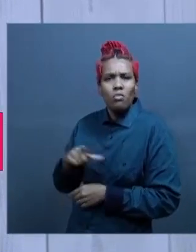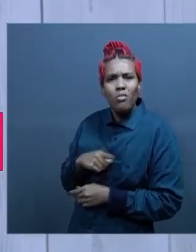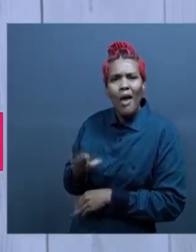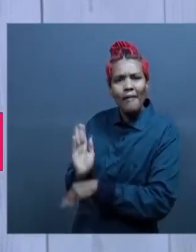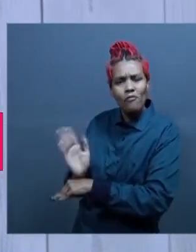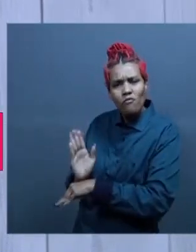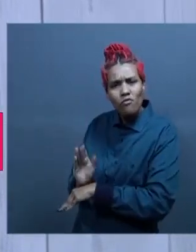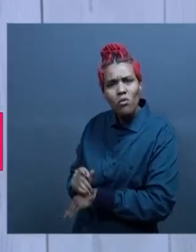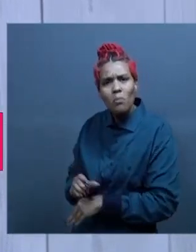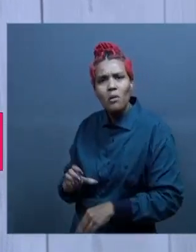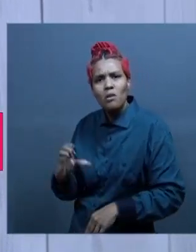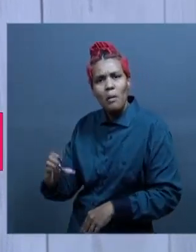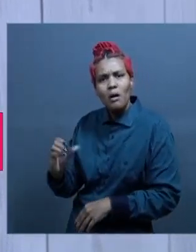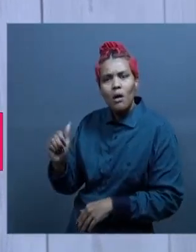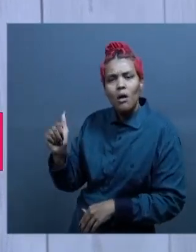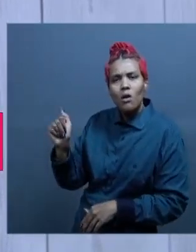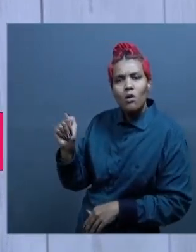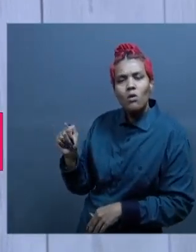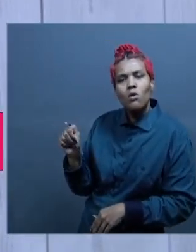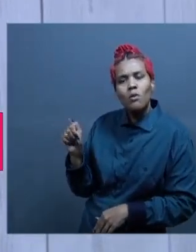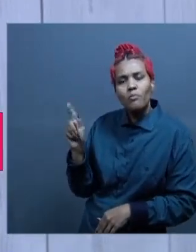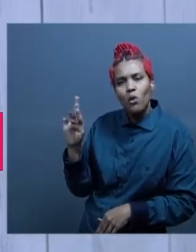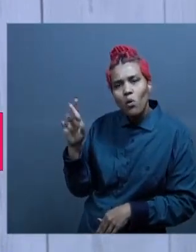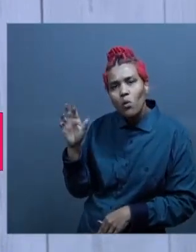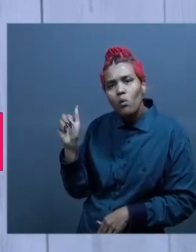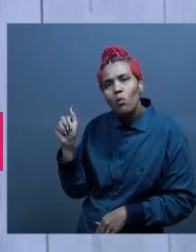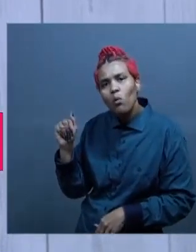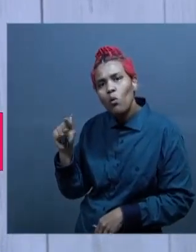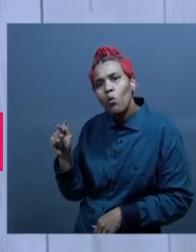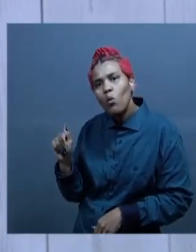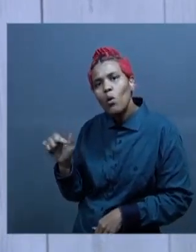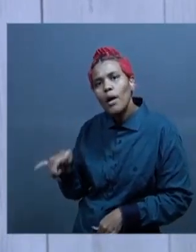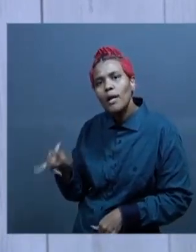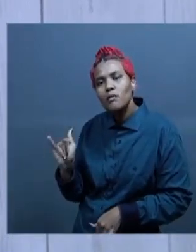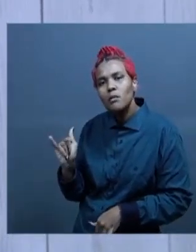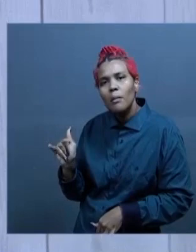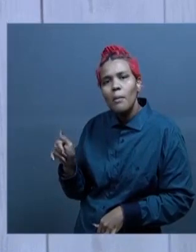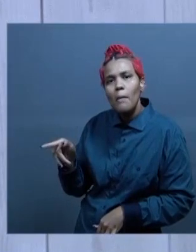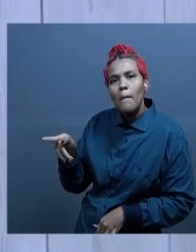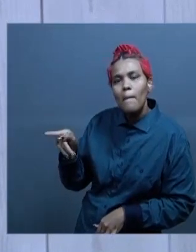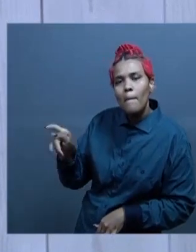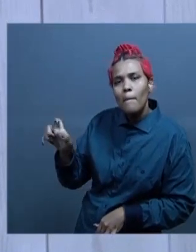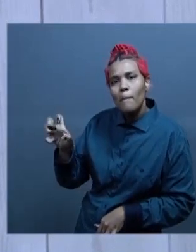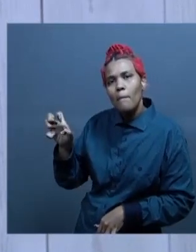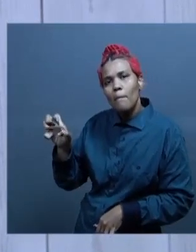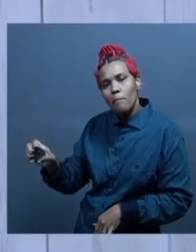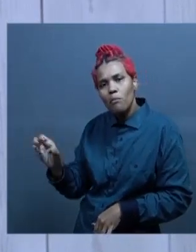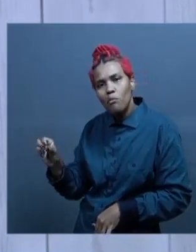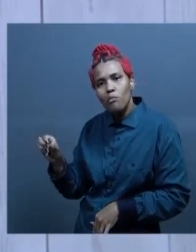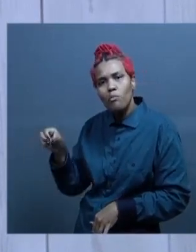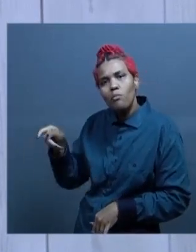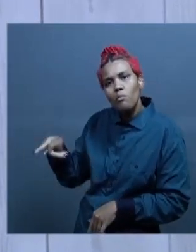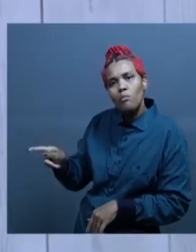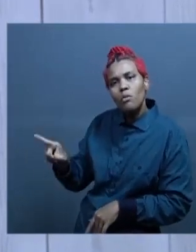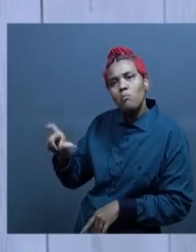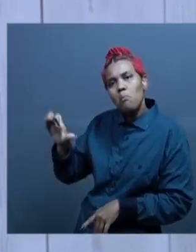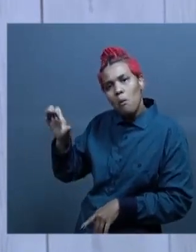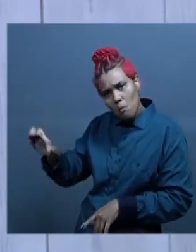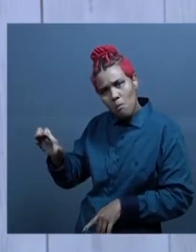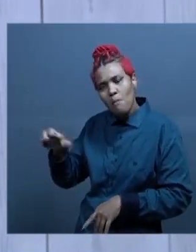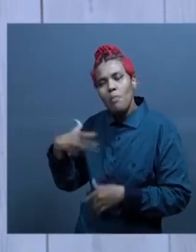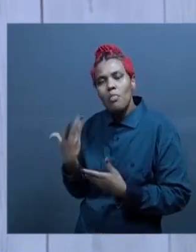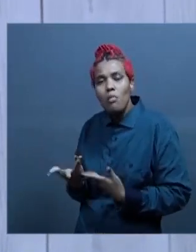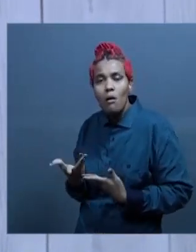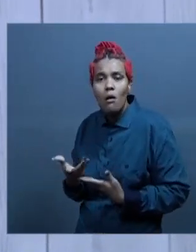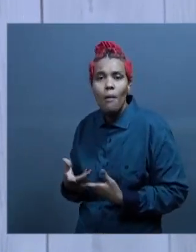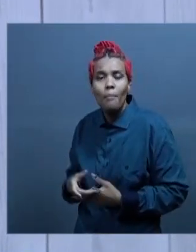é uma comédia muito interessante nessa comédia é o ator principal é